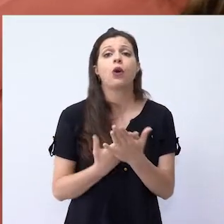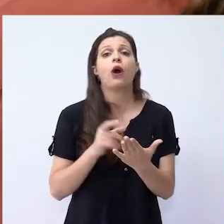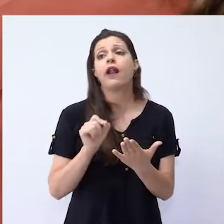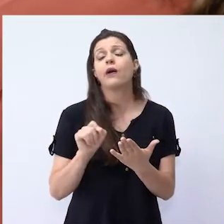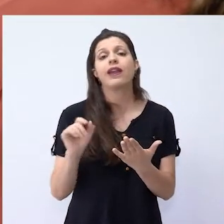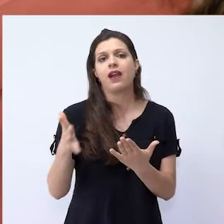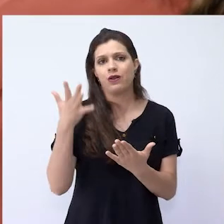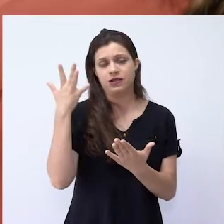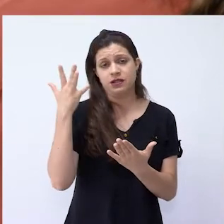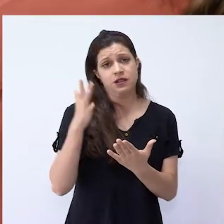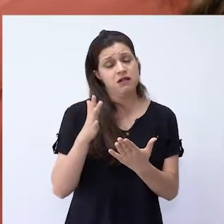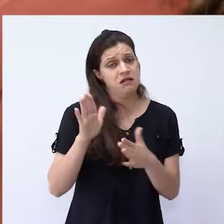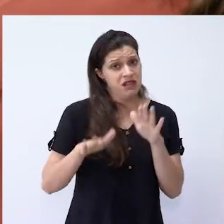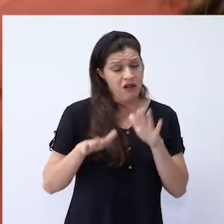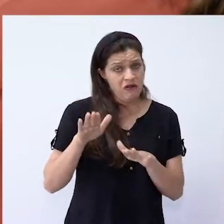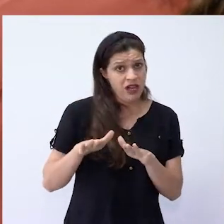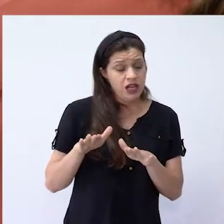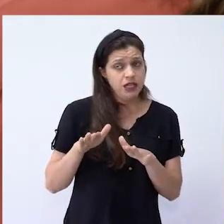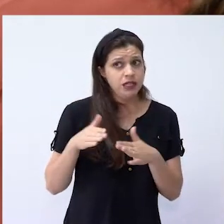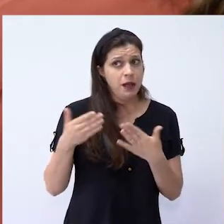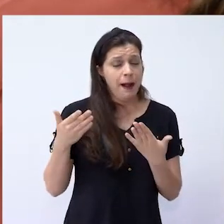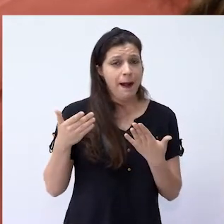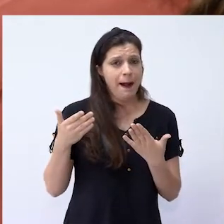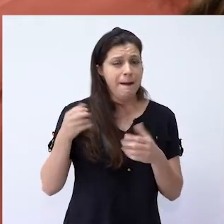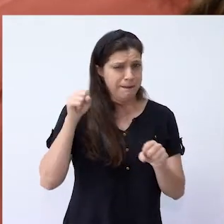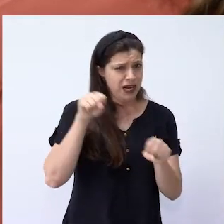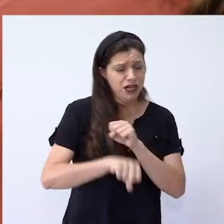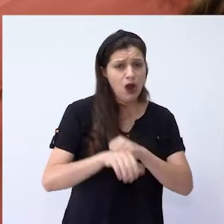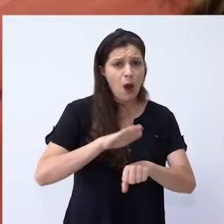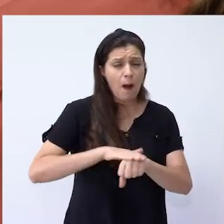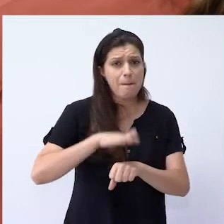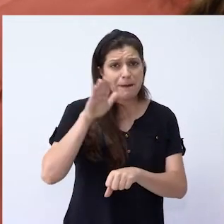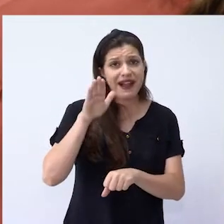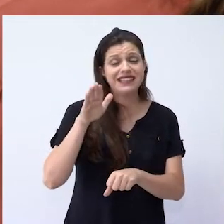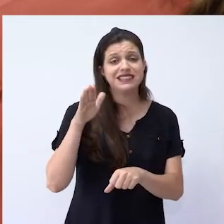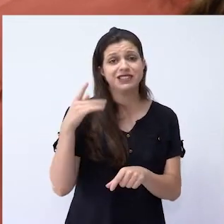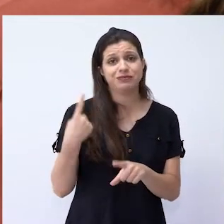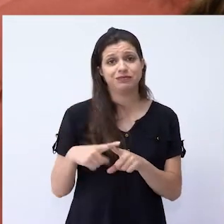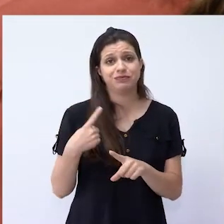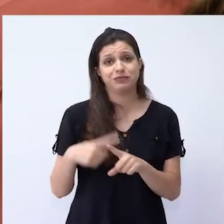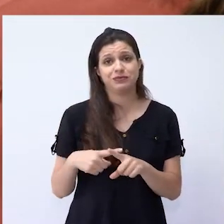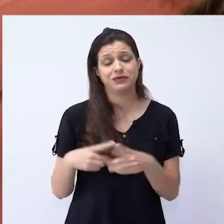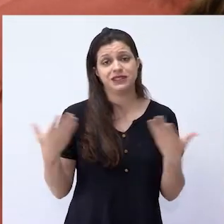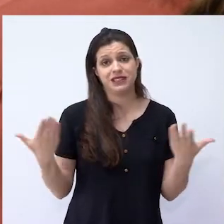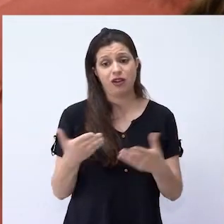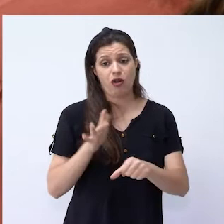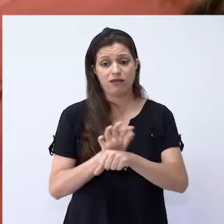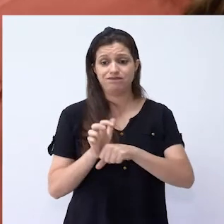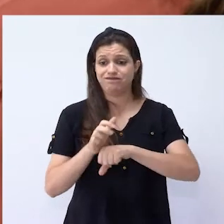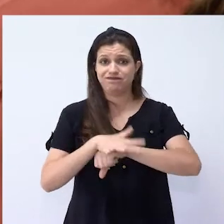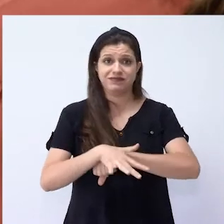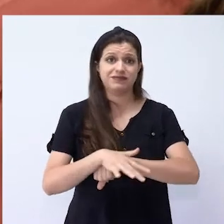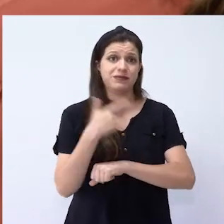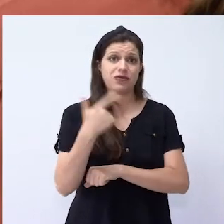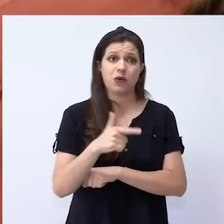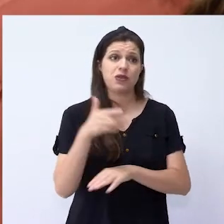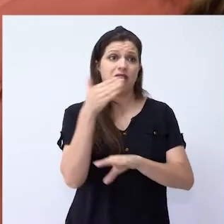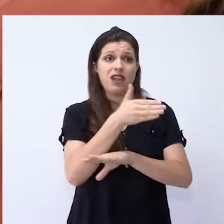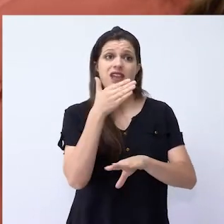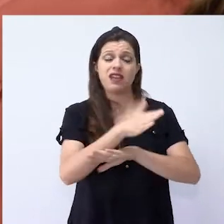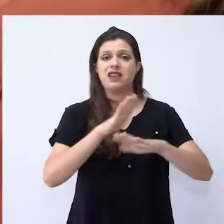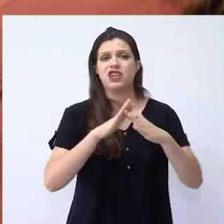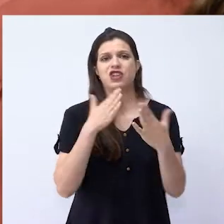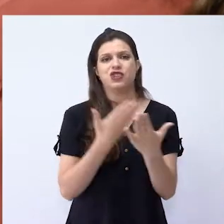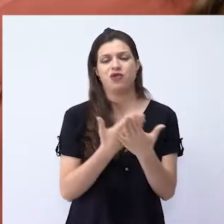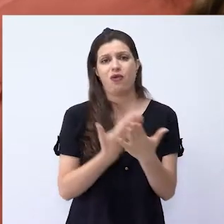afastadas da escola, isso teve um reflexo talvez mais prejudicial ainda com a questão da pandemia, né, e